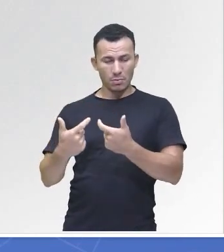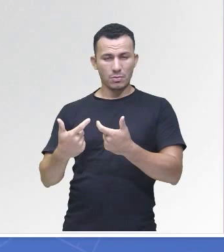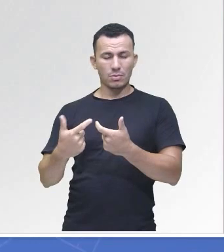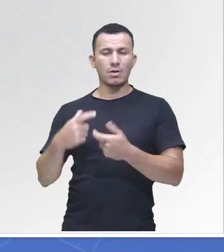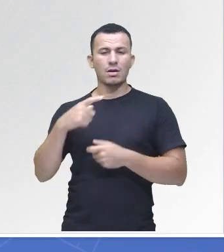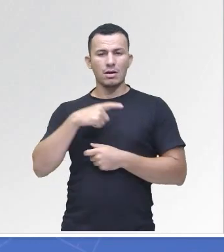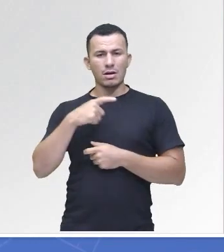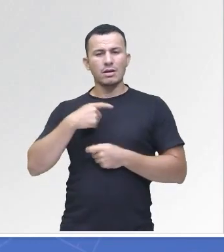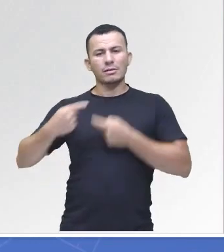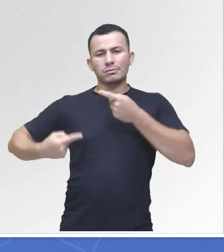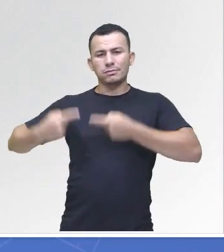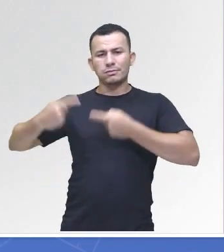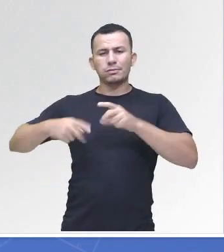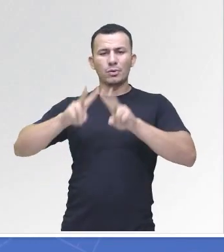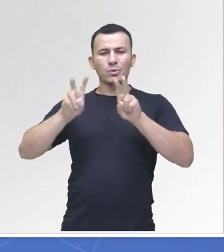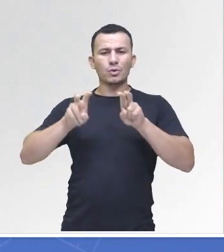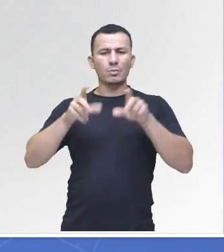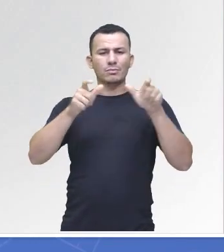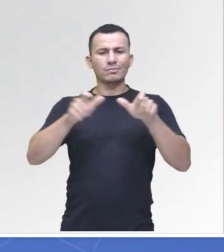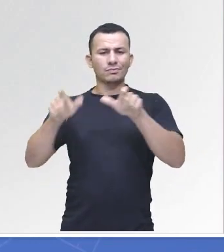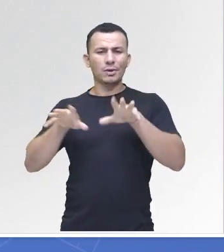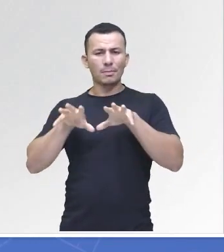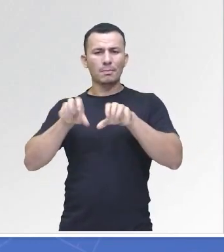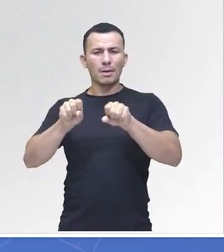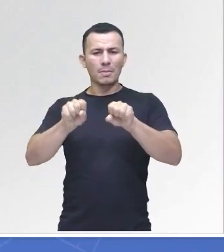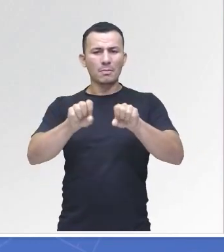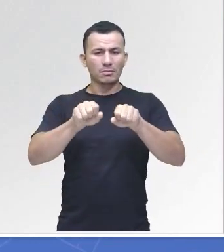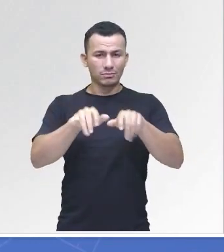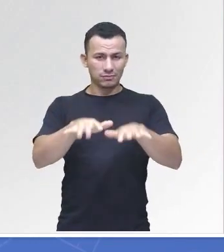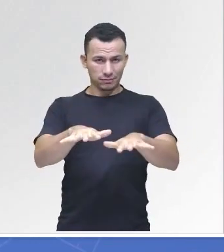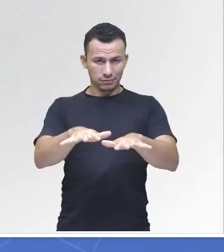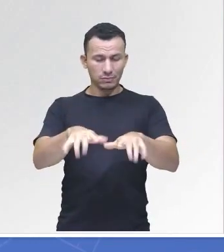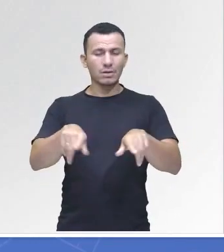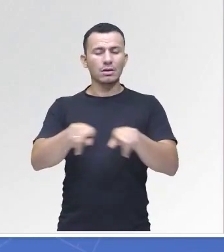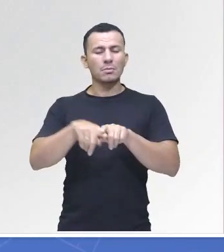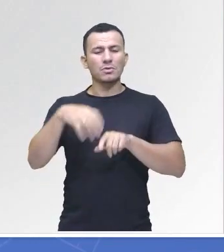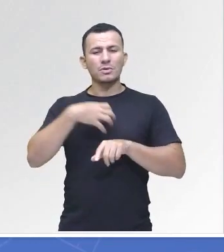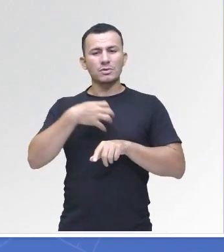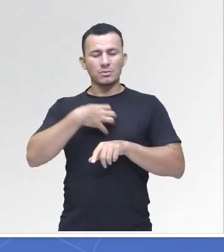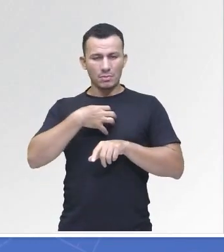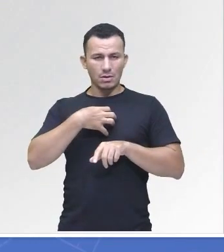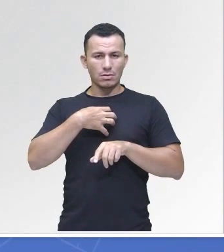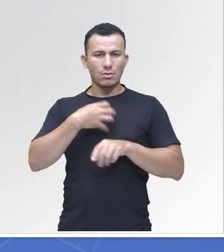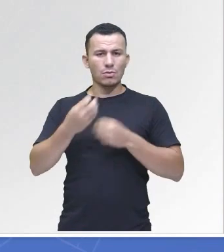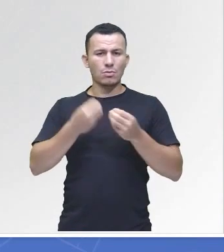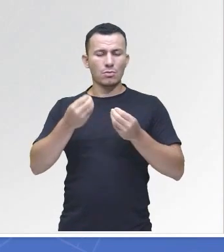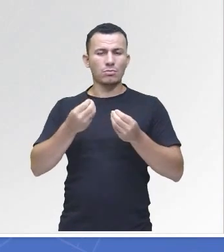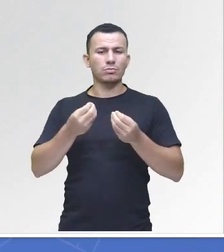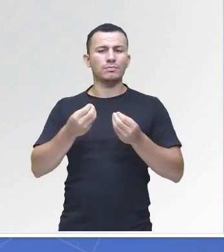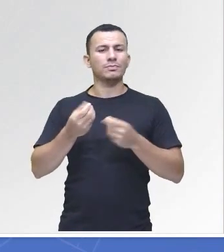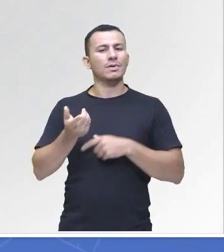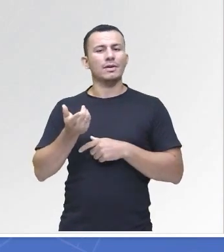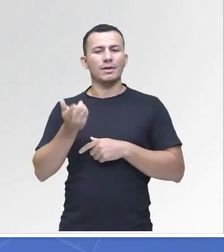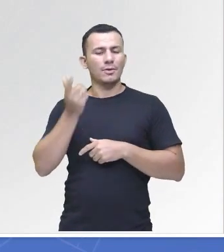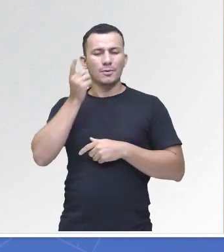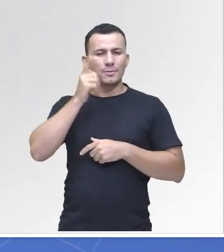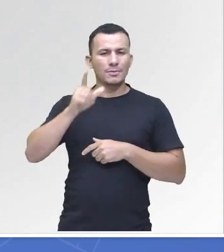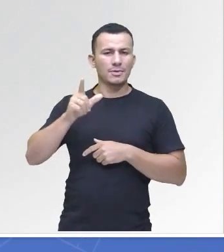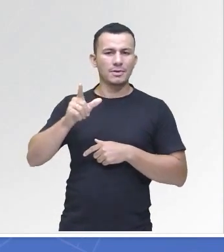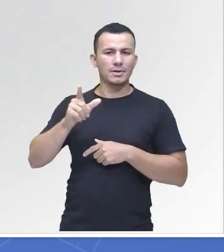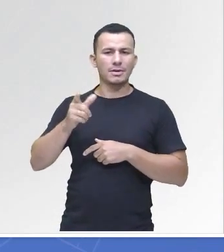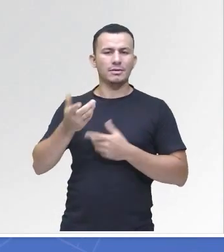as disputas territoriais, esses sentimentos nacionalistas sendo levados aí a cabo,